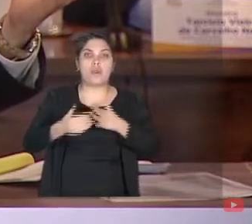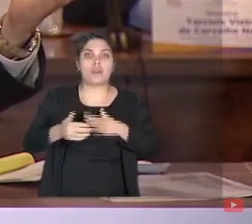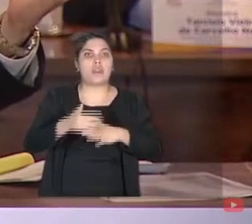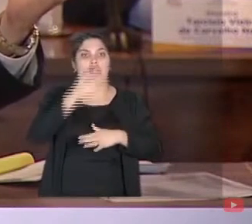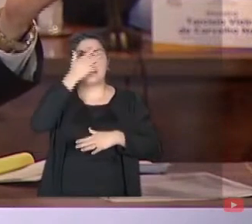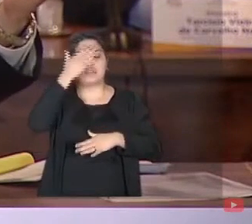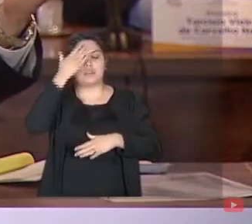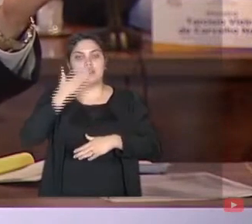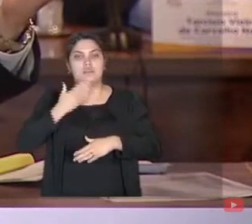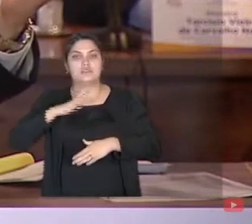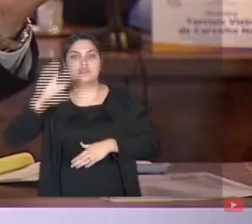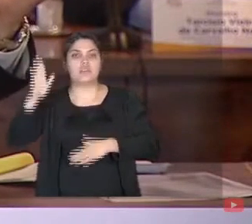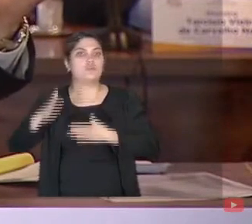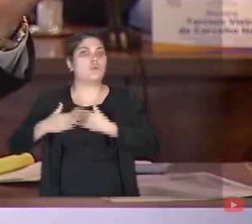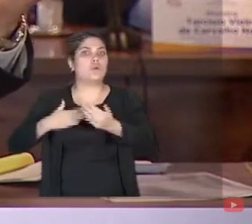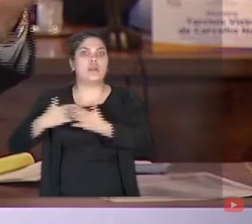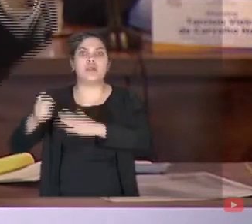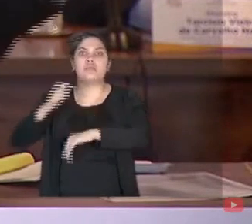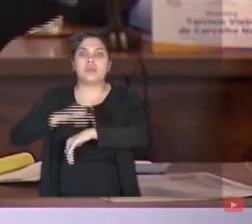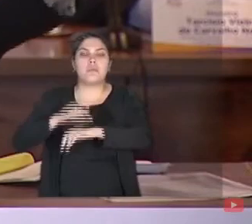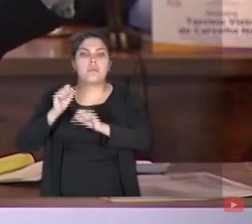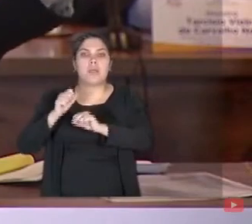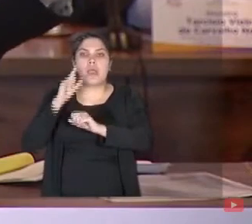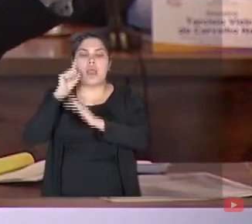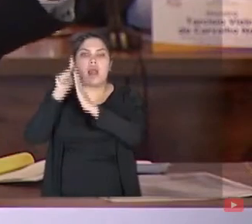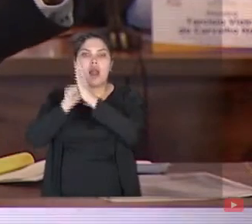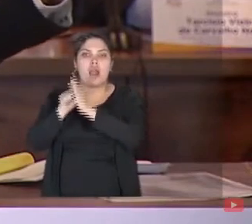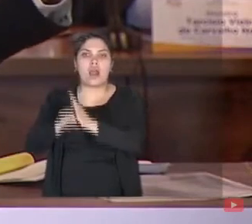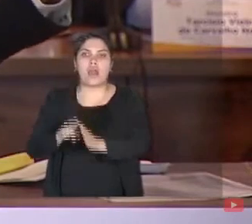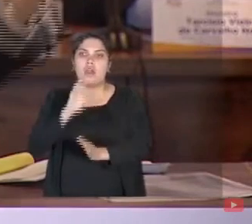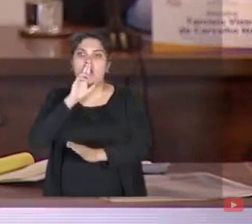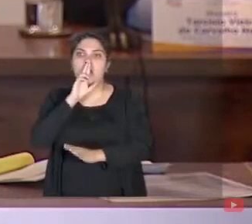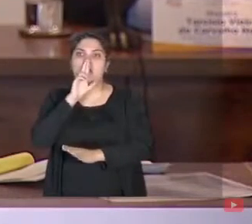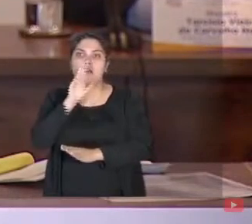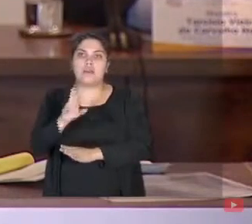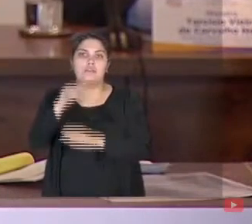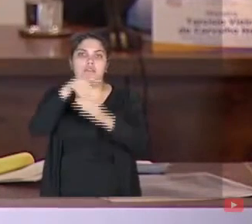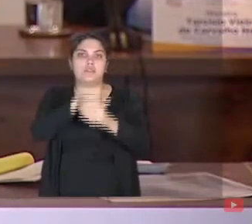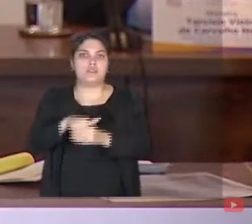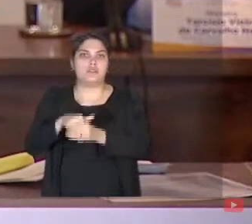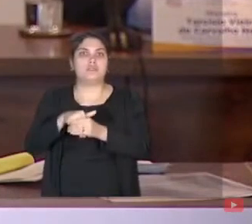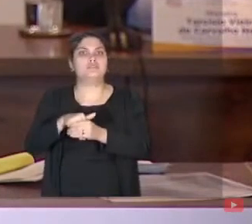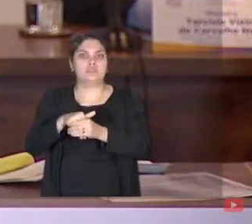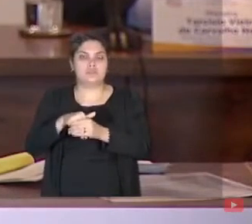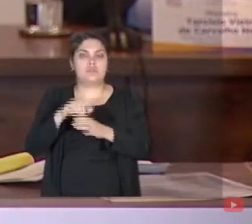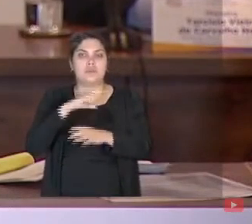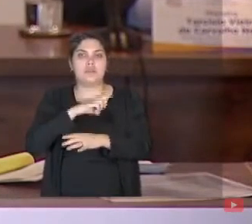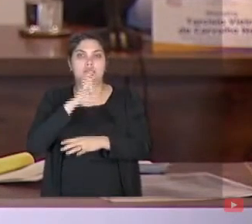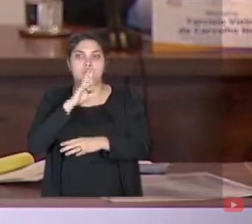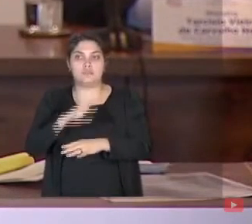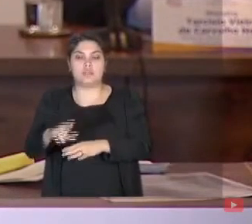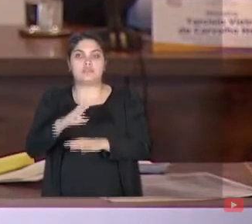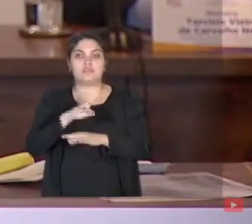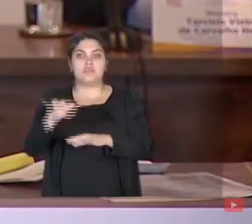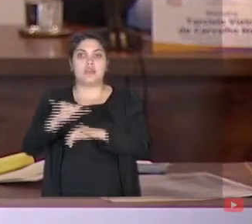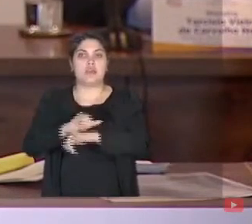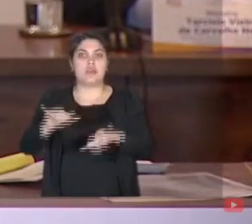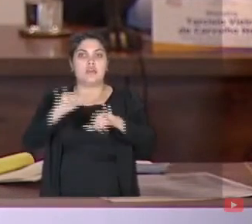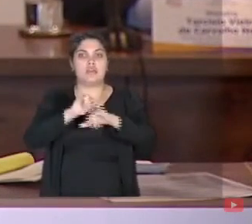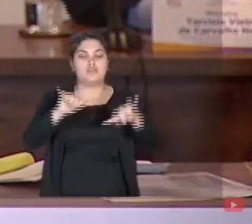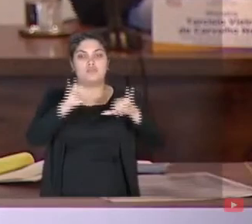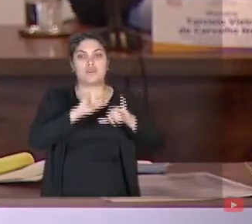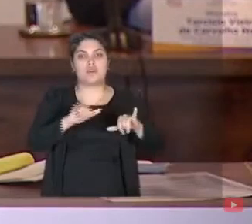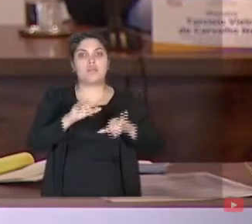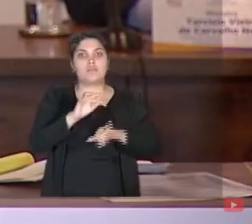qualquer tempo, pode conferir o resultado das urnas com o resultado que vier a ser divulgado